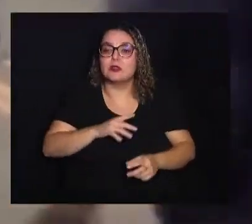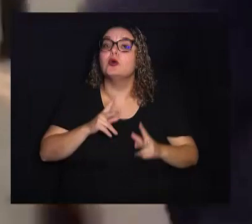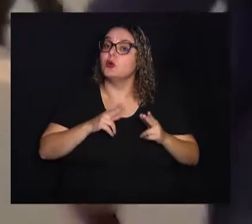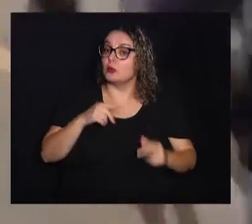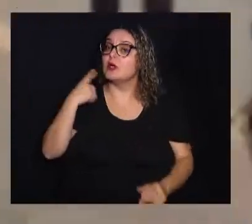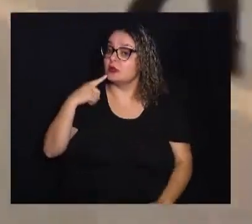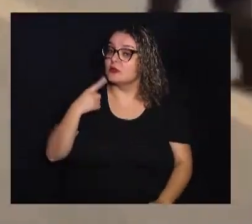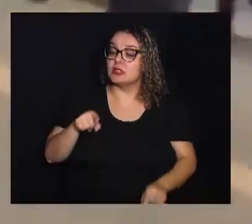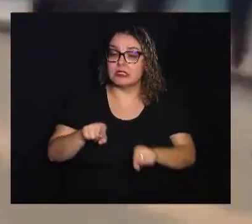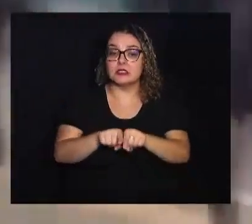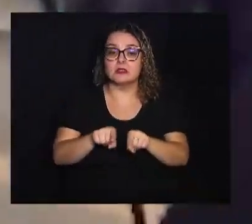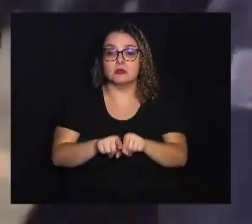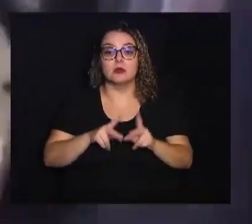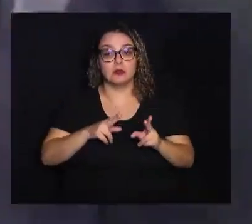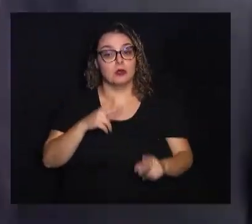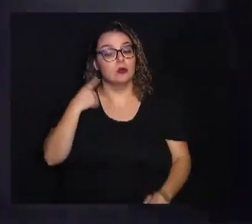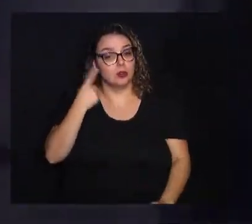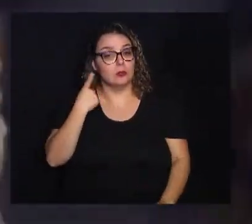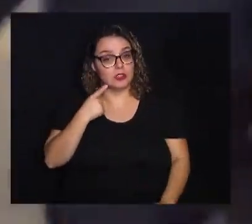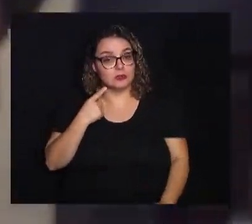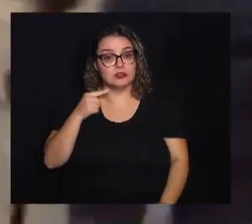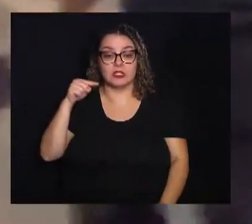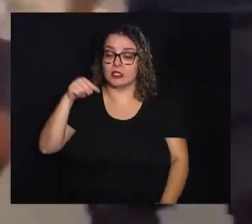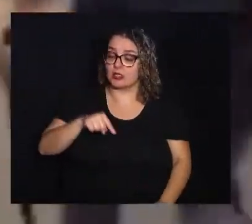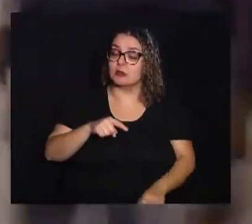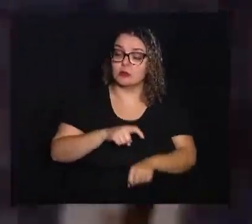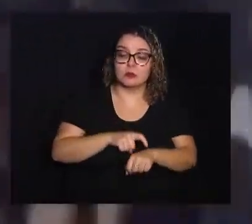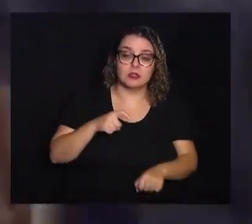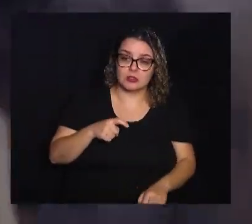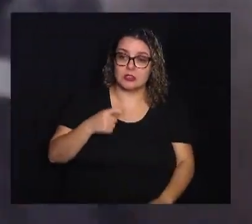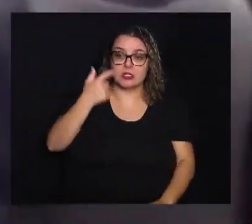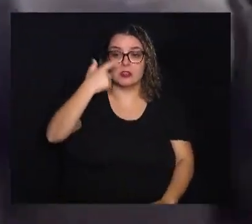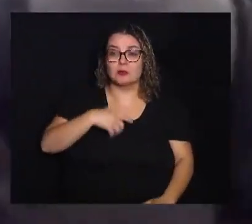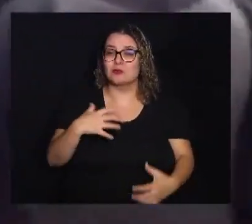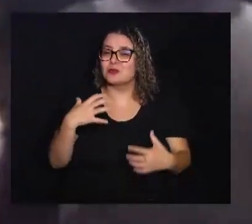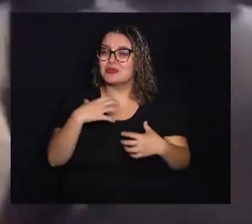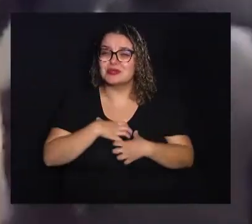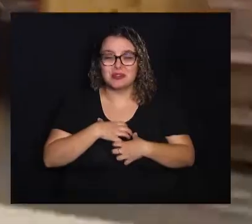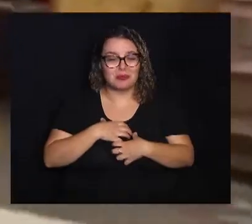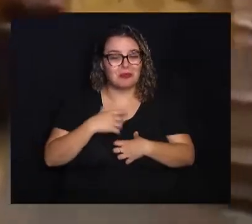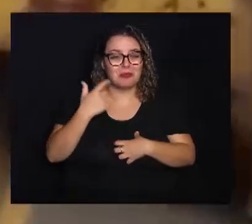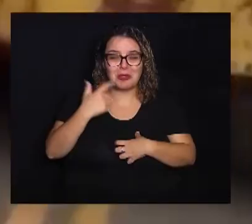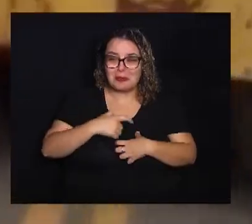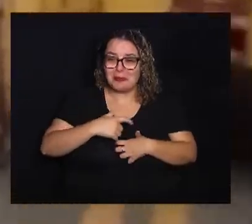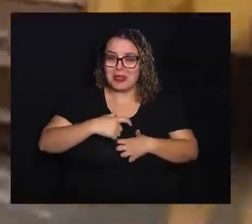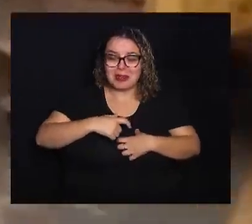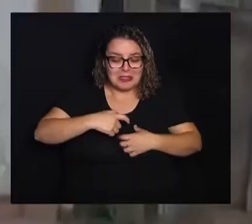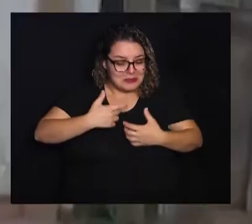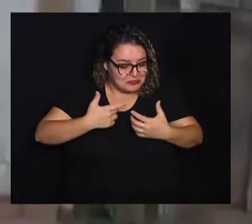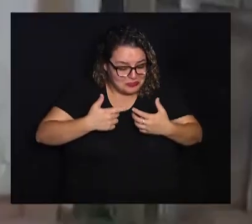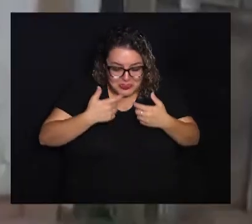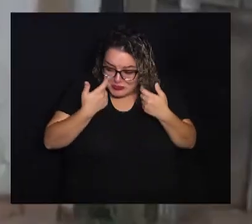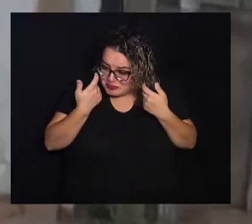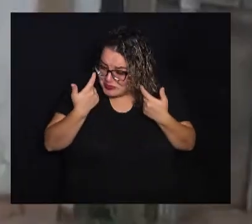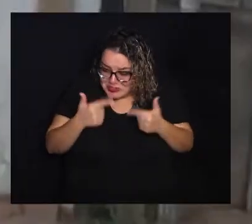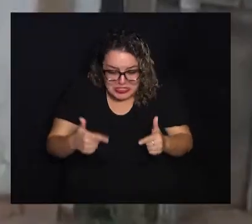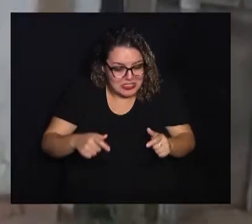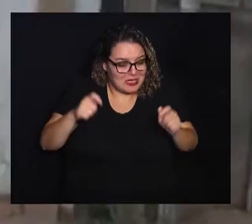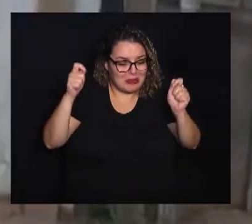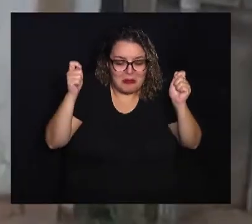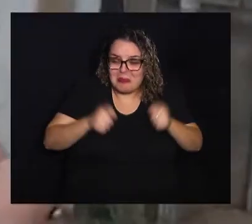advogada, porque como advogada naquele momento eu me sentia a pessoa mais incapaz que